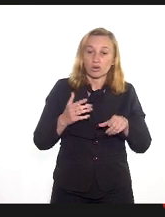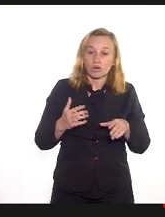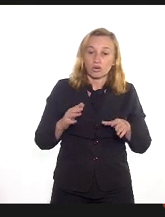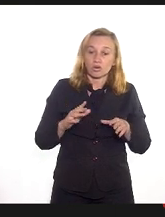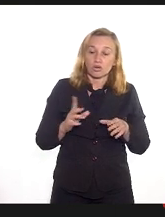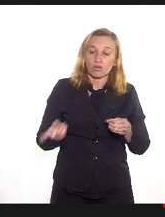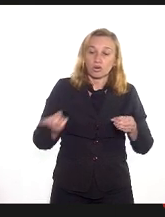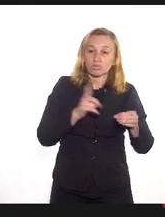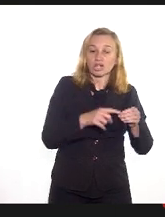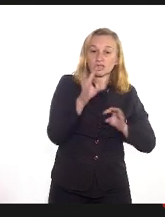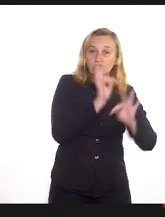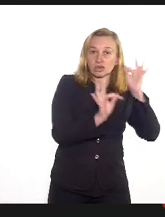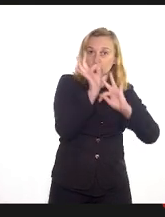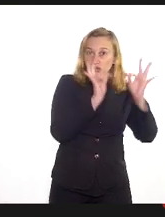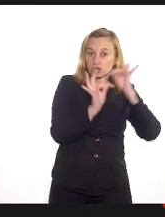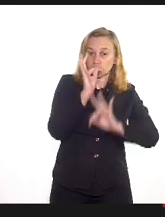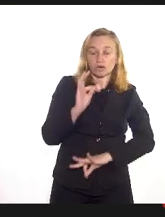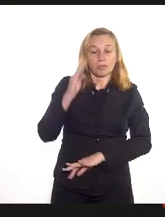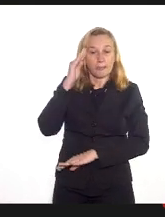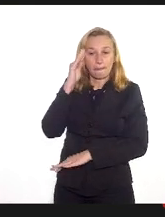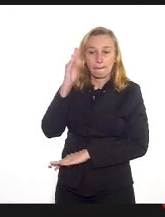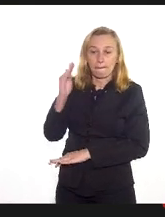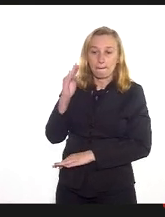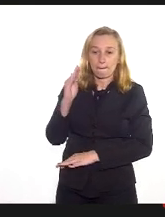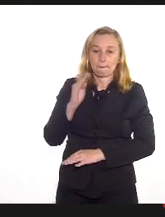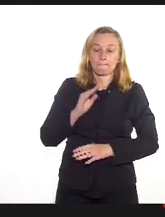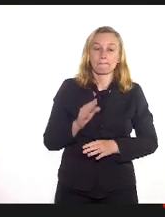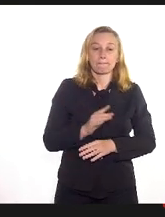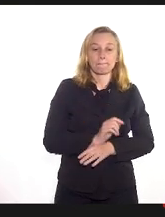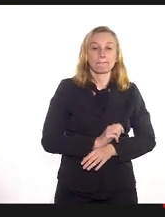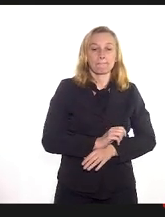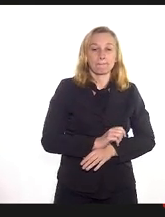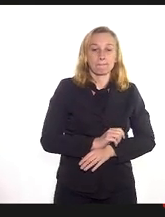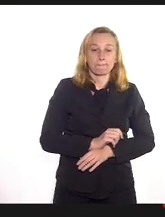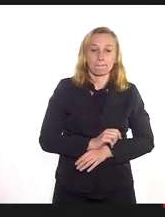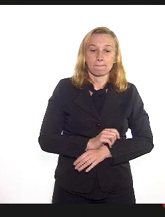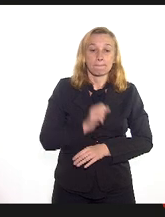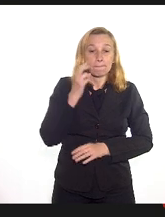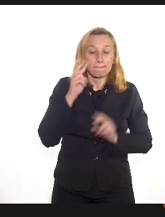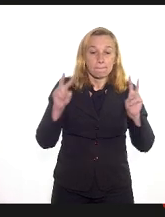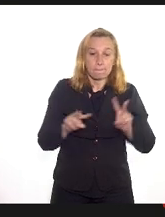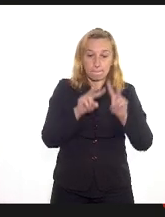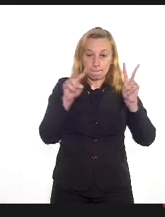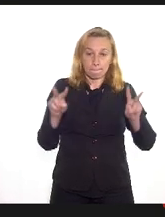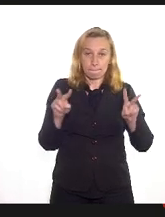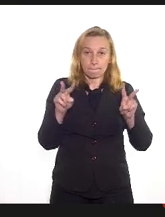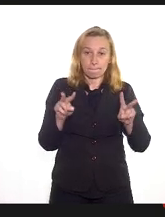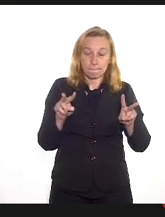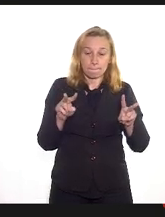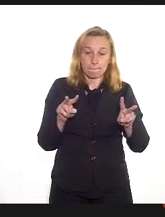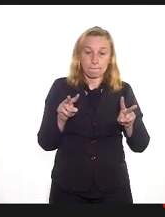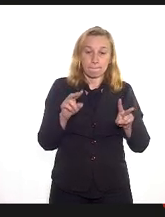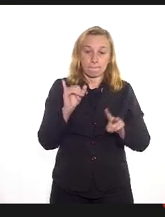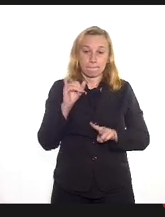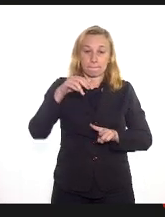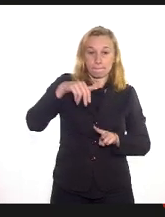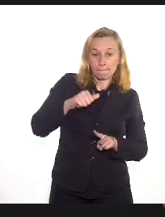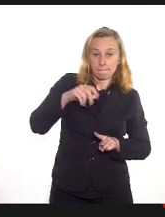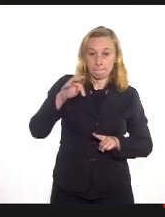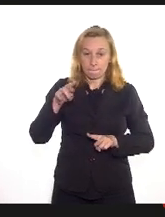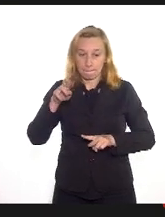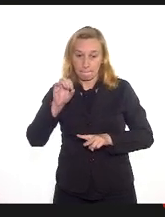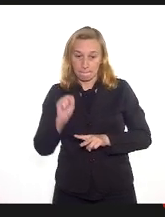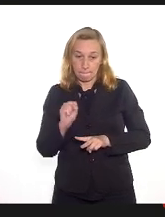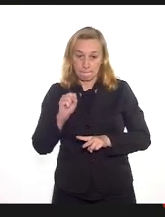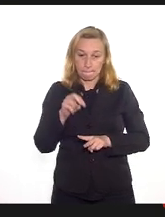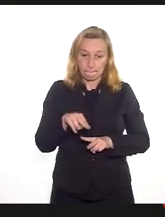a tecnologia, principalmente na automação e na visão do e-navigation e na